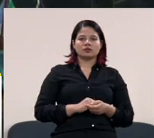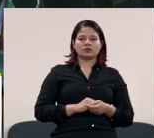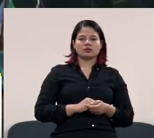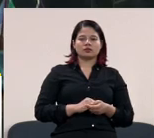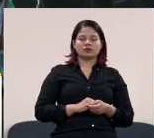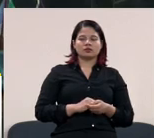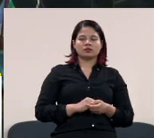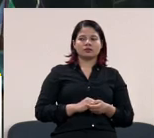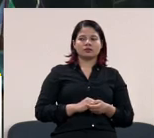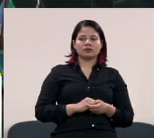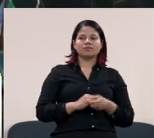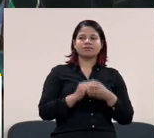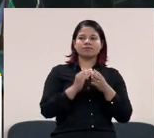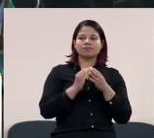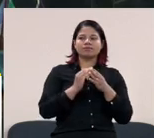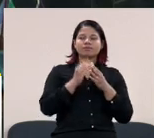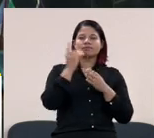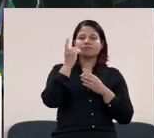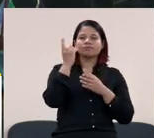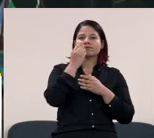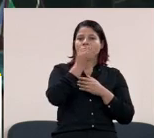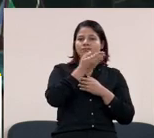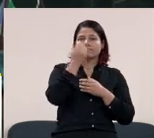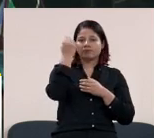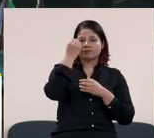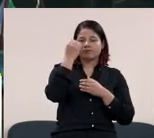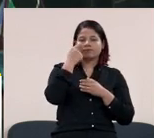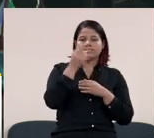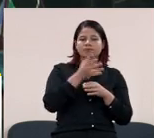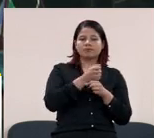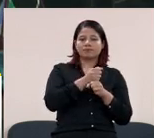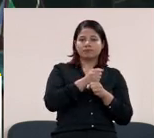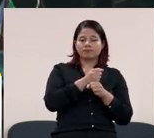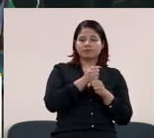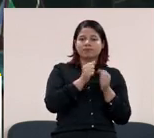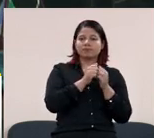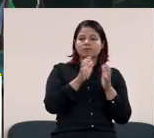Peço ao deputado Oliveira a verificação de quórum.